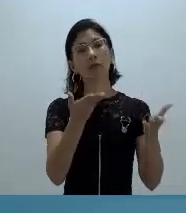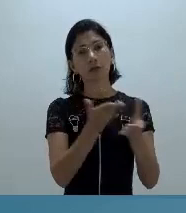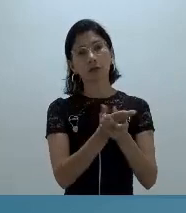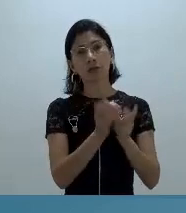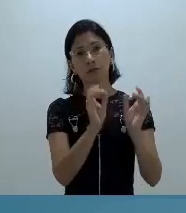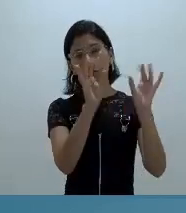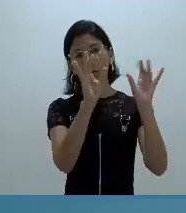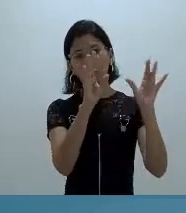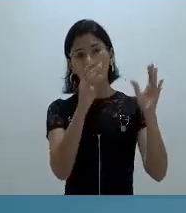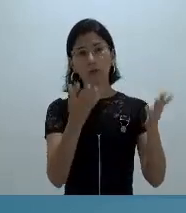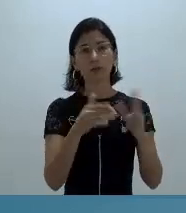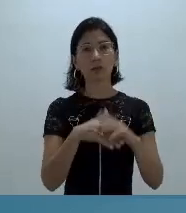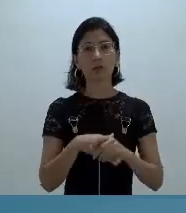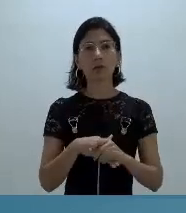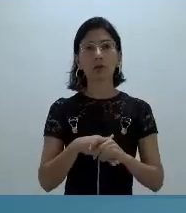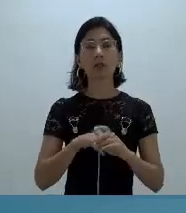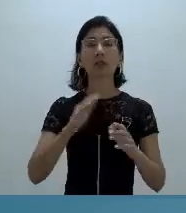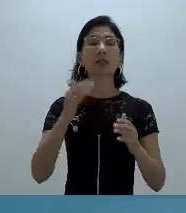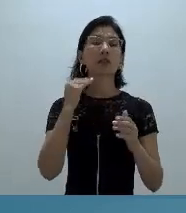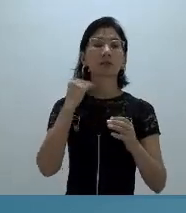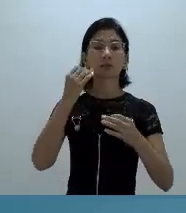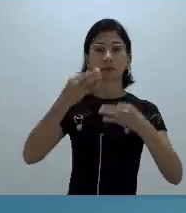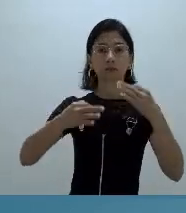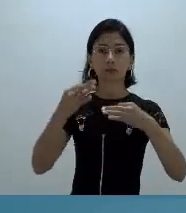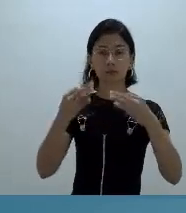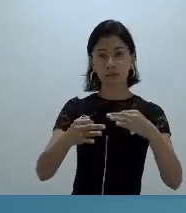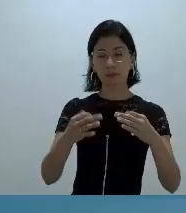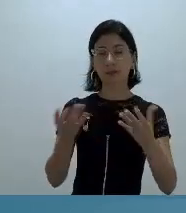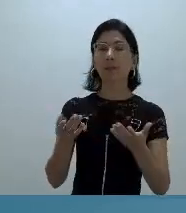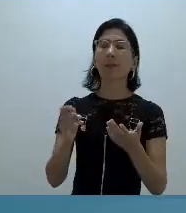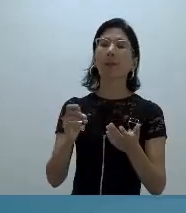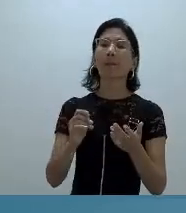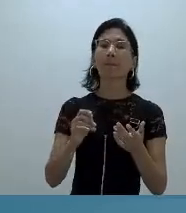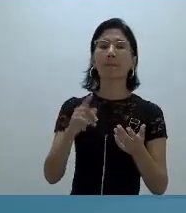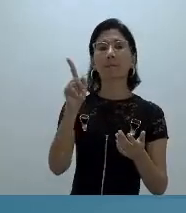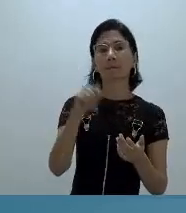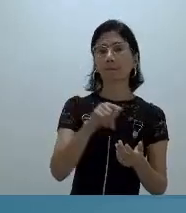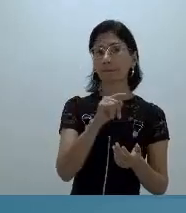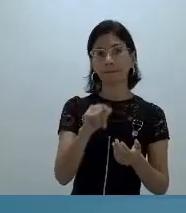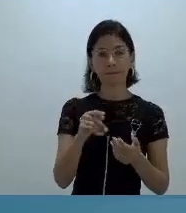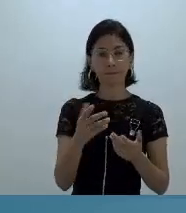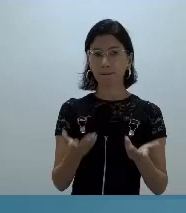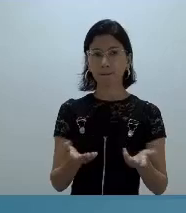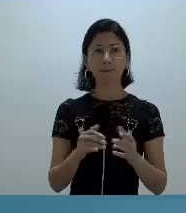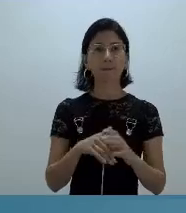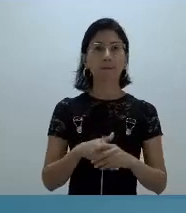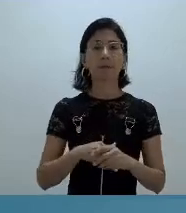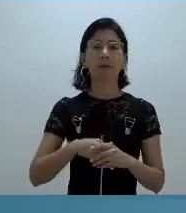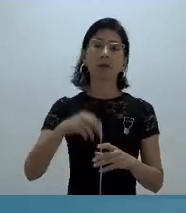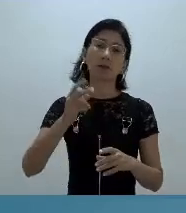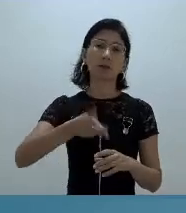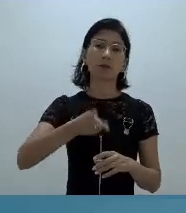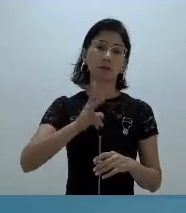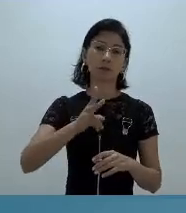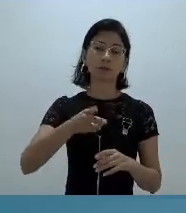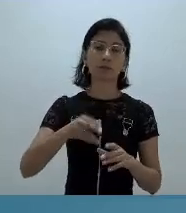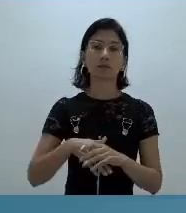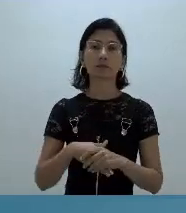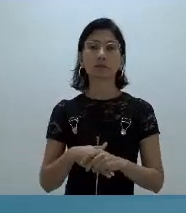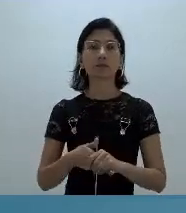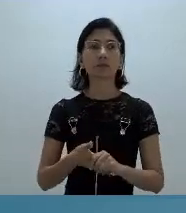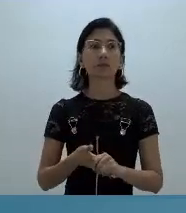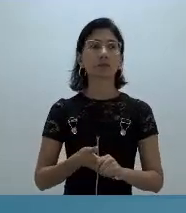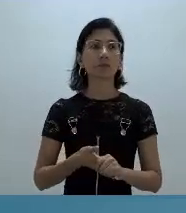de Justiça se apressou o mérito desse recurso especial, se negou o provimento, mantendo a condenação que